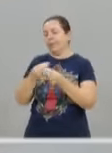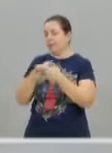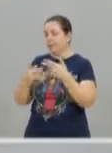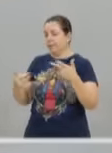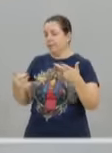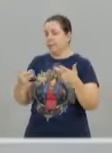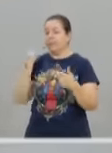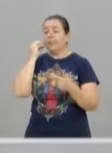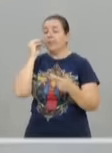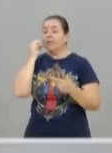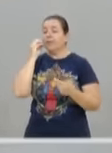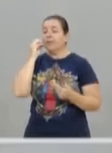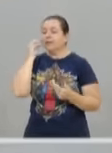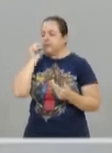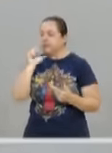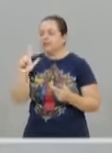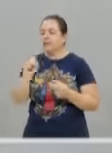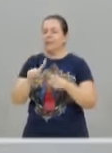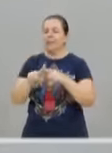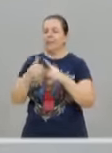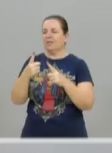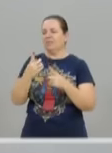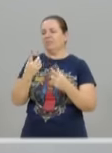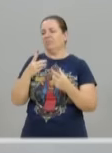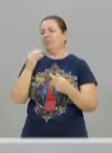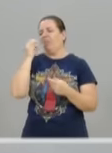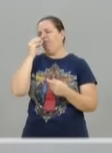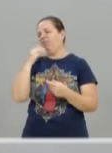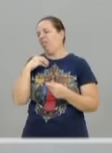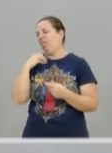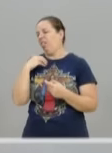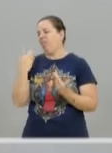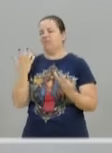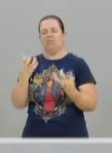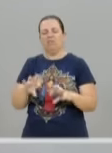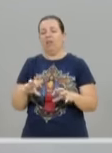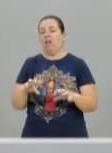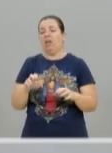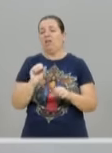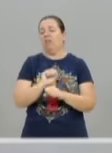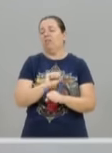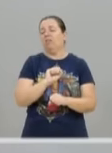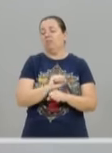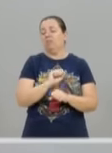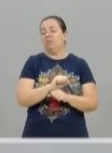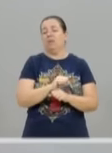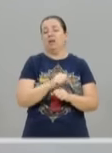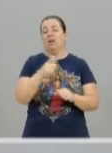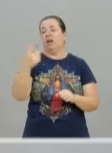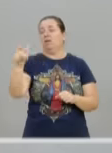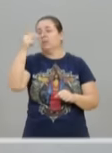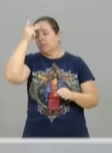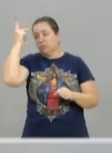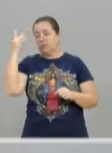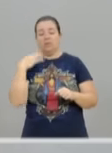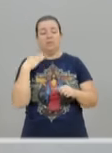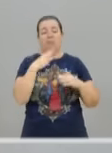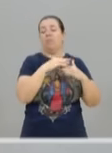curado a possibilidade tá aqui e eu fico 38 anos parado